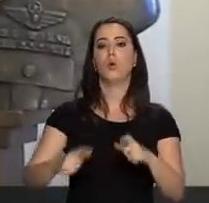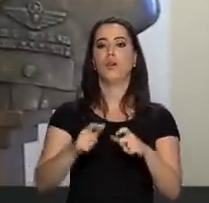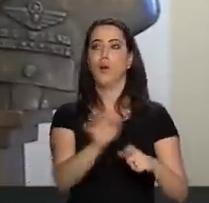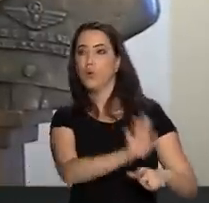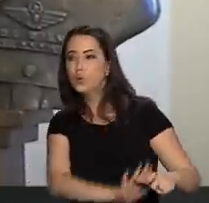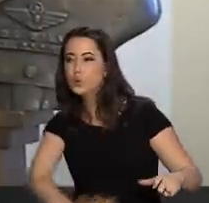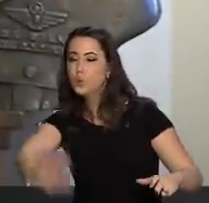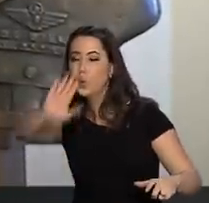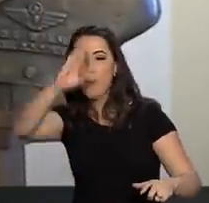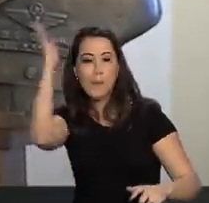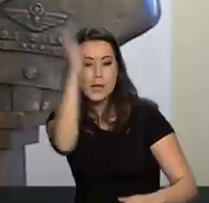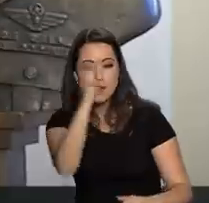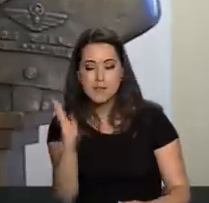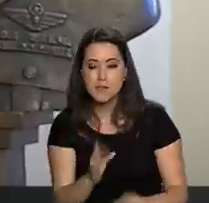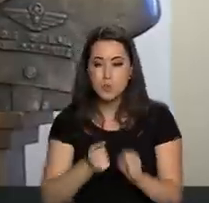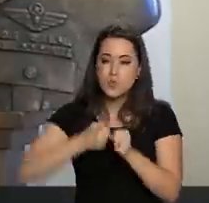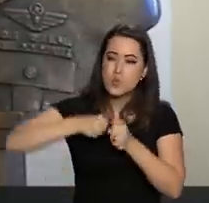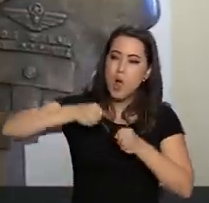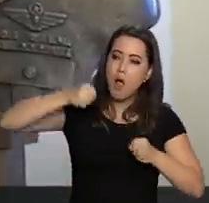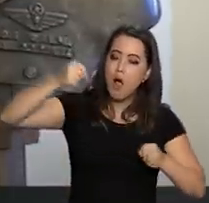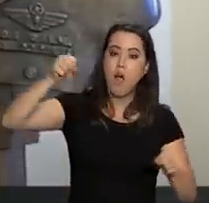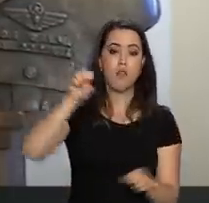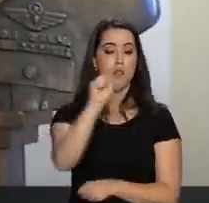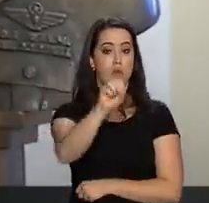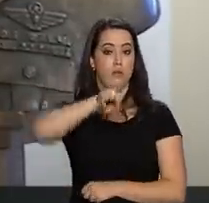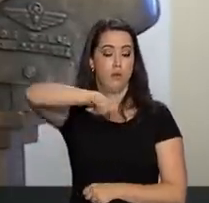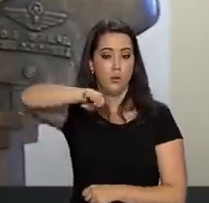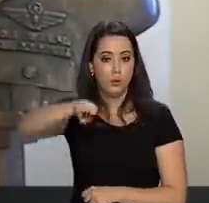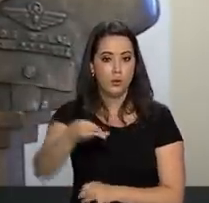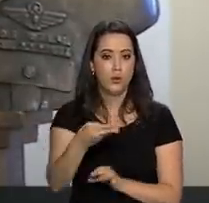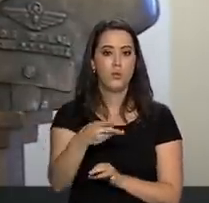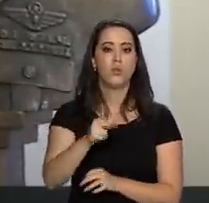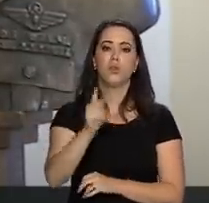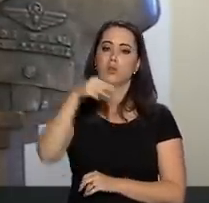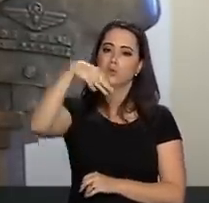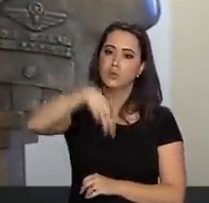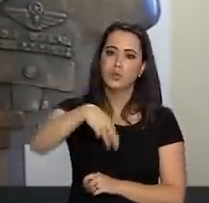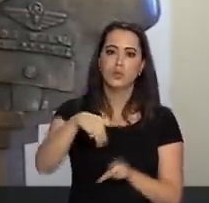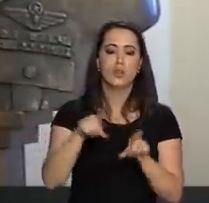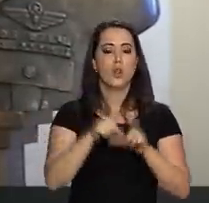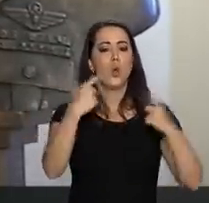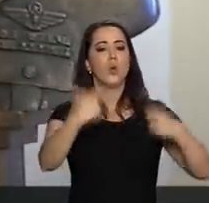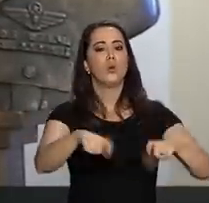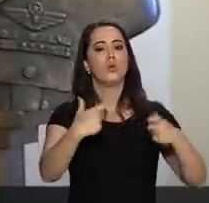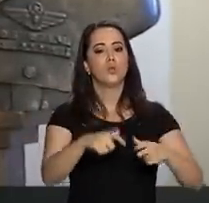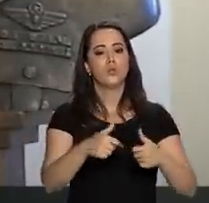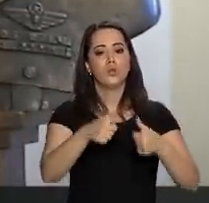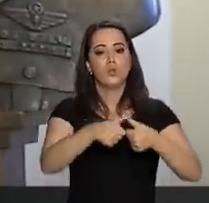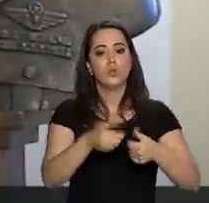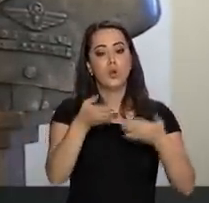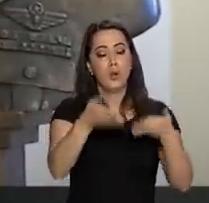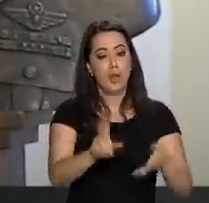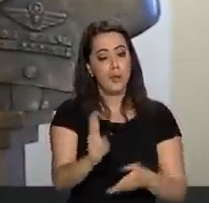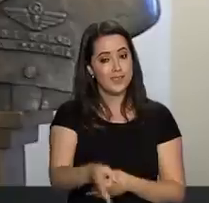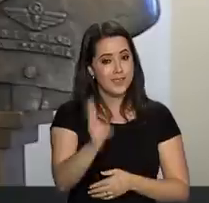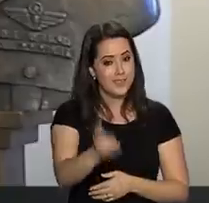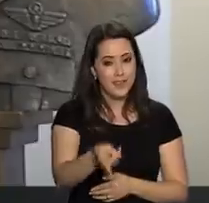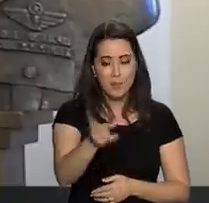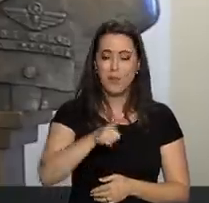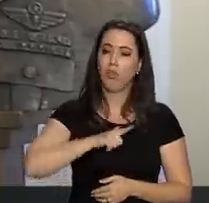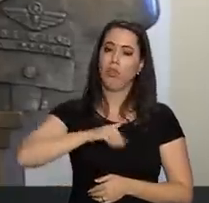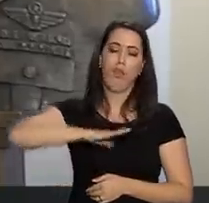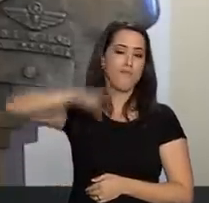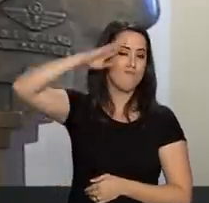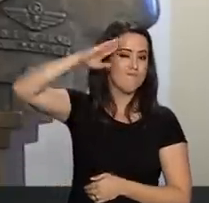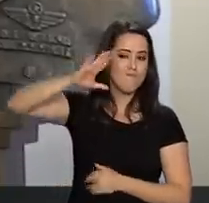Brasil, nessa imensidão de 8 milhões e meio de quilômetros quadrados, onde esteja presente as nossas Forças Armadas,